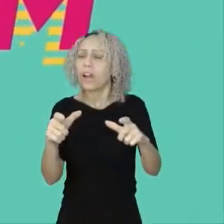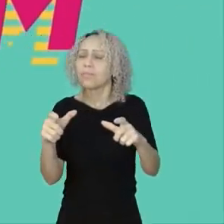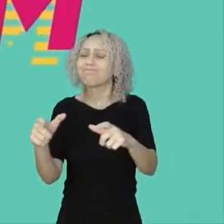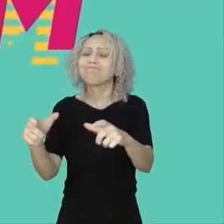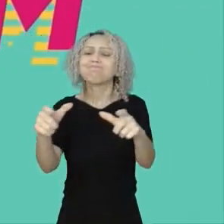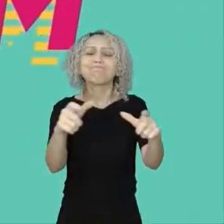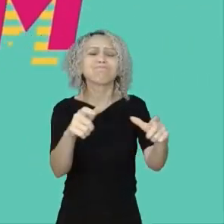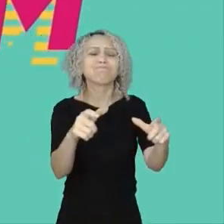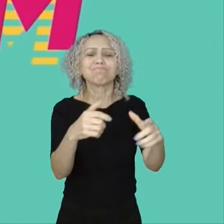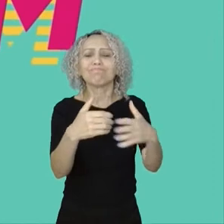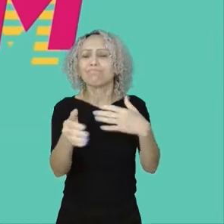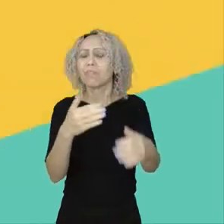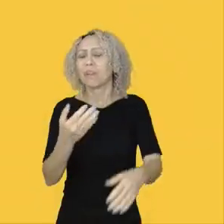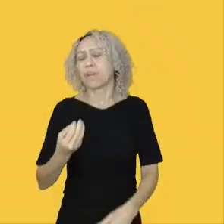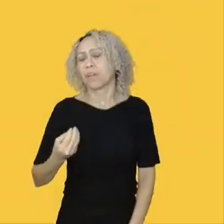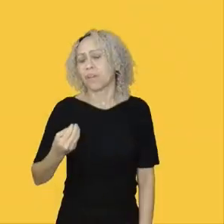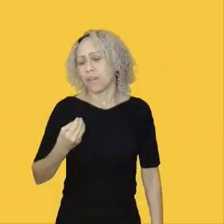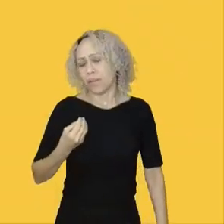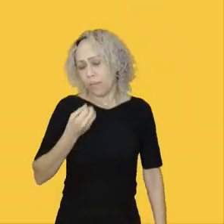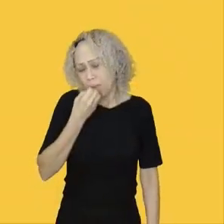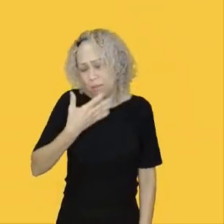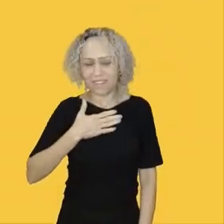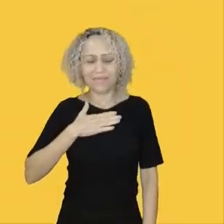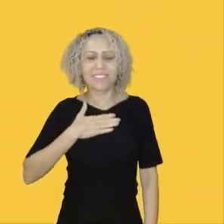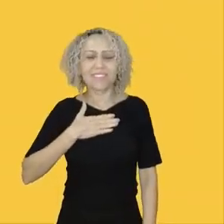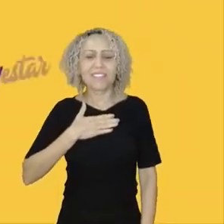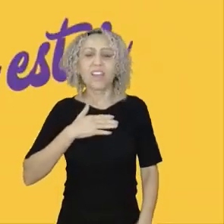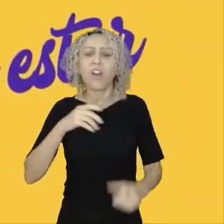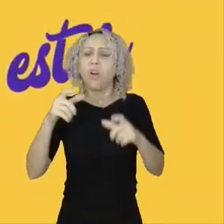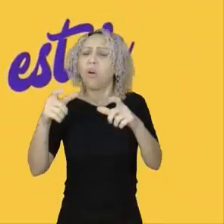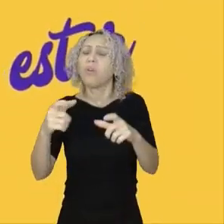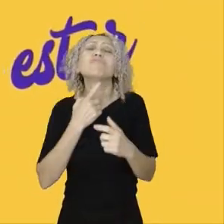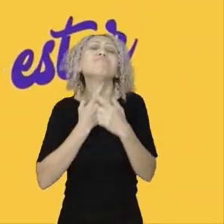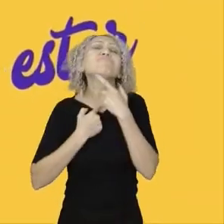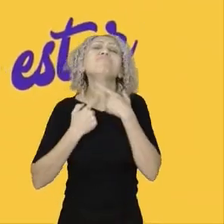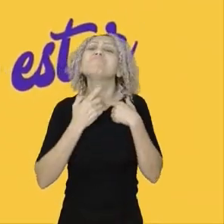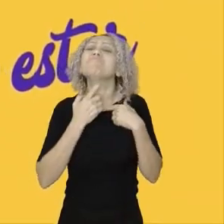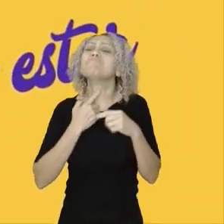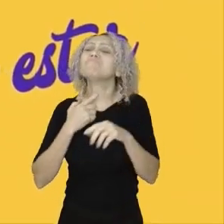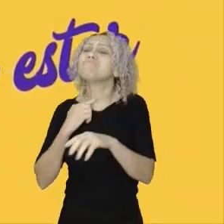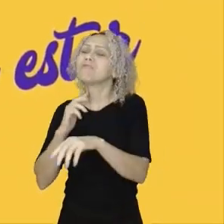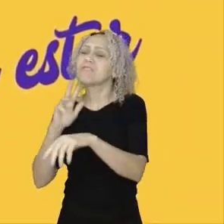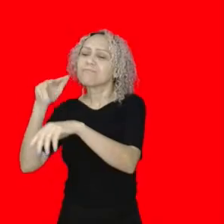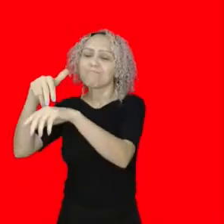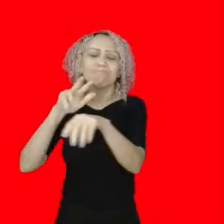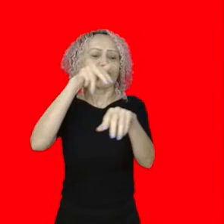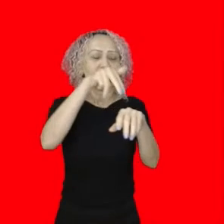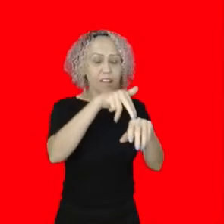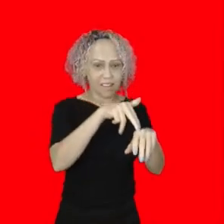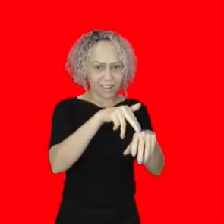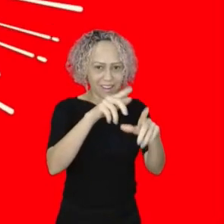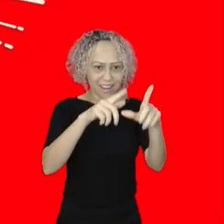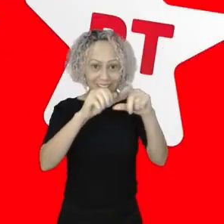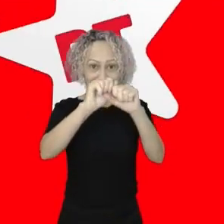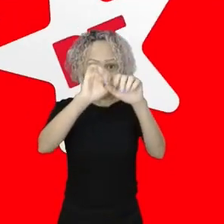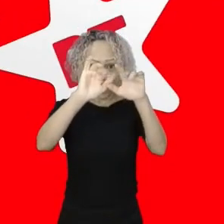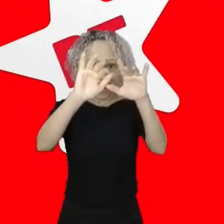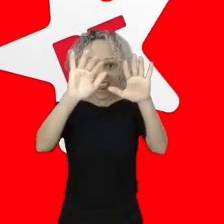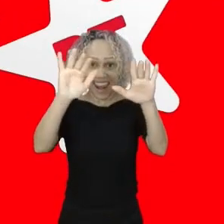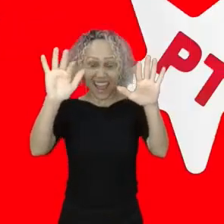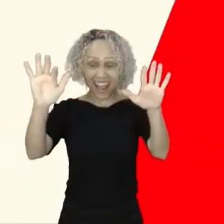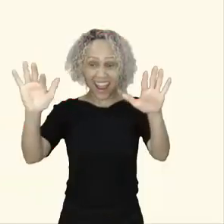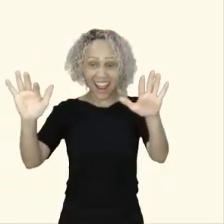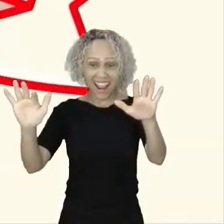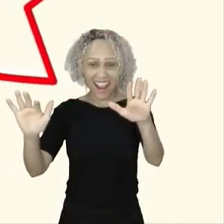lugar que é bom pra mim, é onde eu quiser estar. A estrela ainda